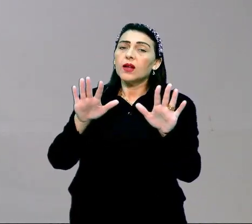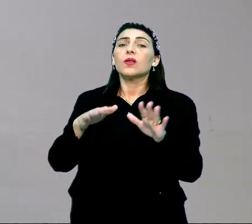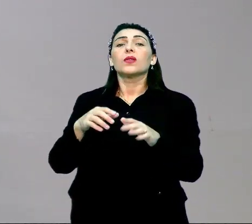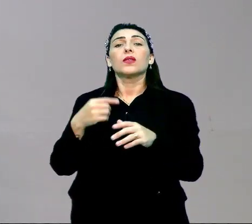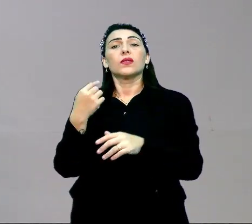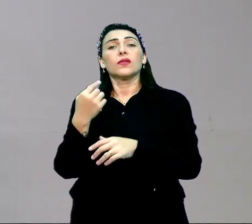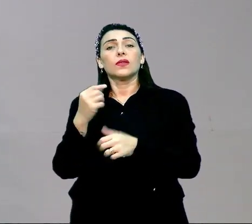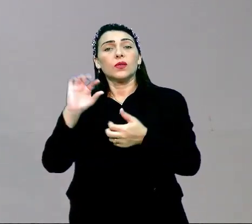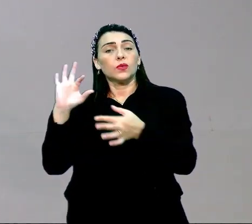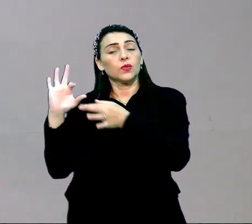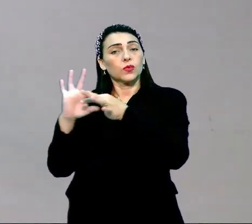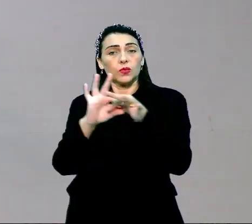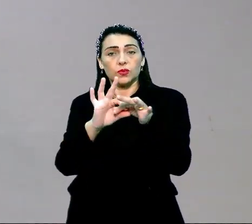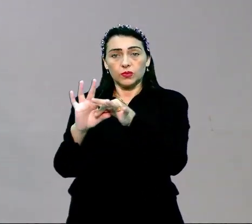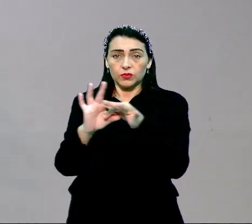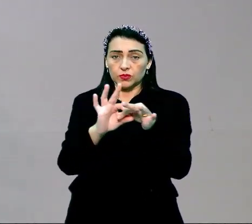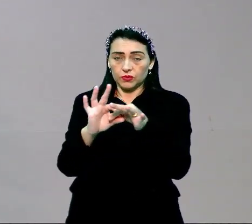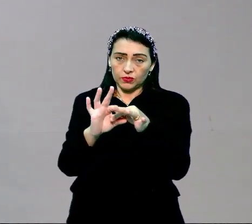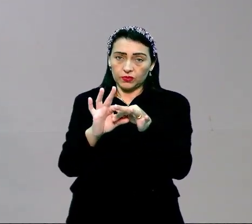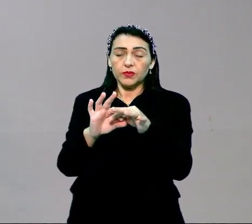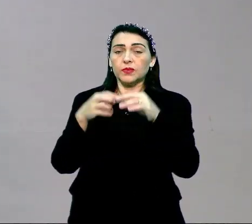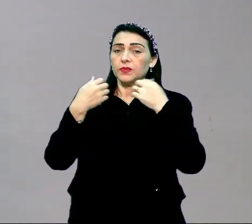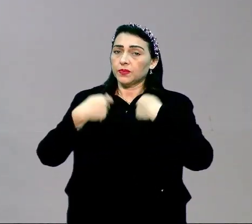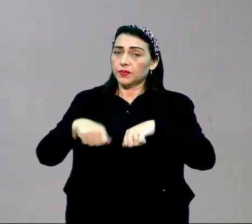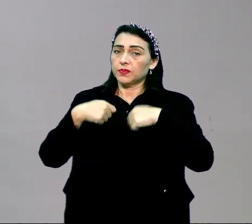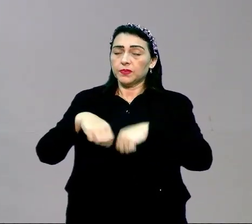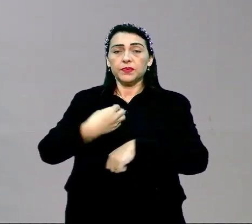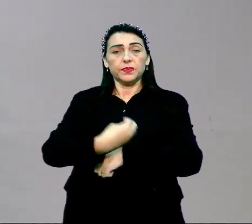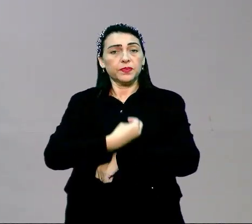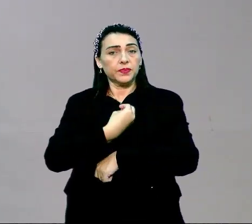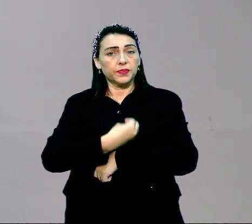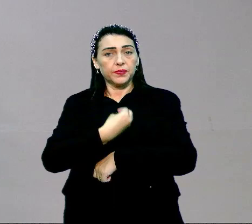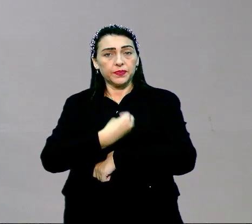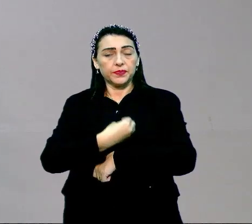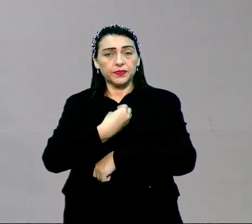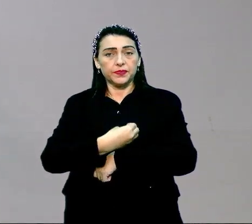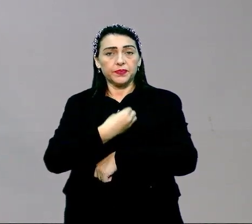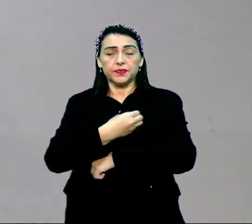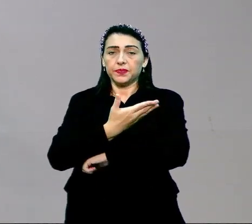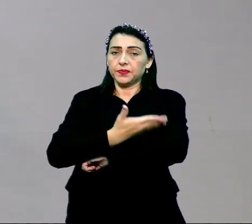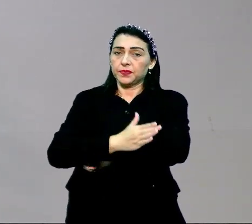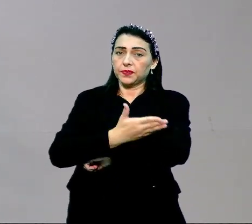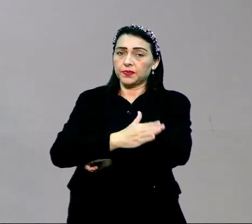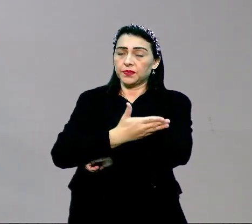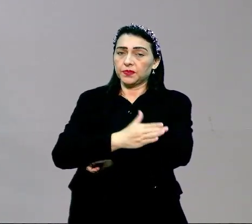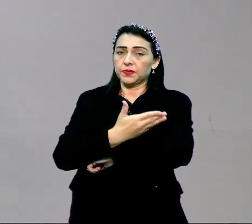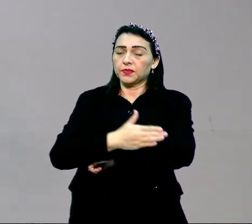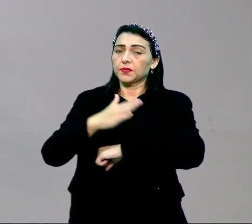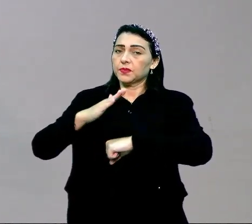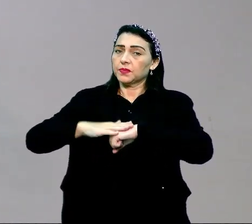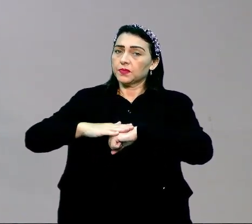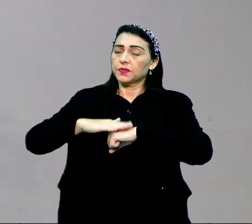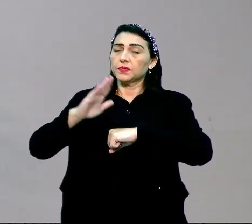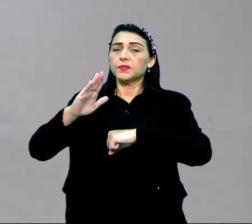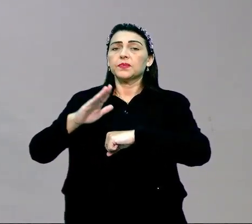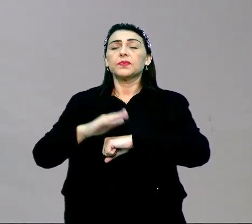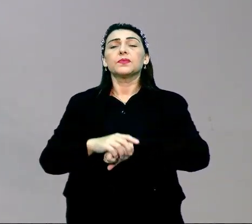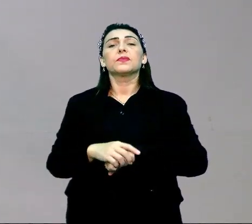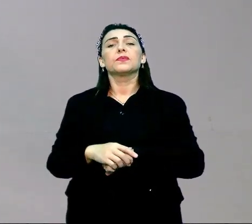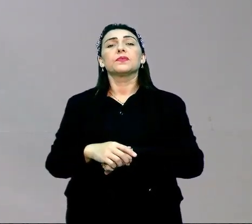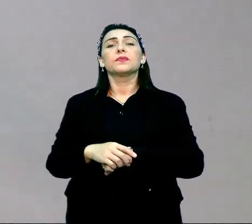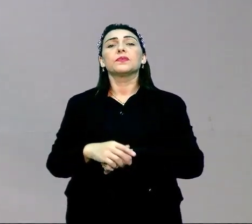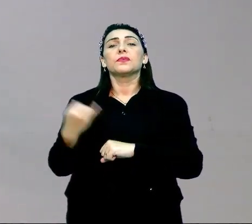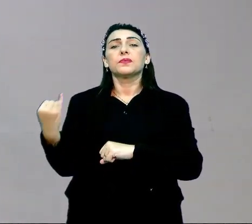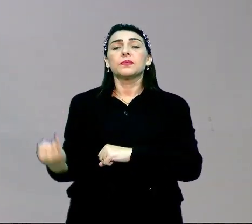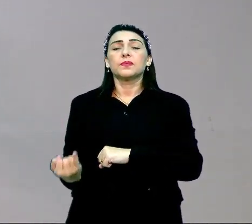bota em um contexto em que eu preciso vivenciar aquela prática, é muito mais